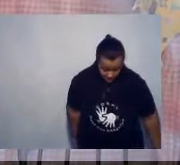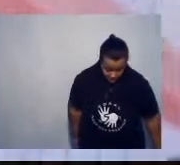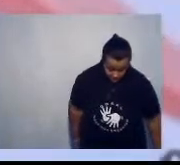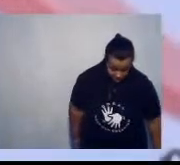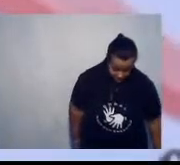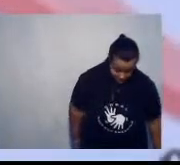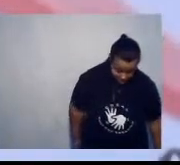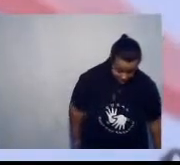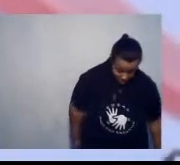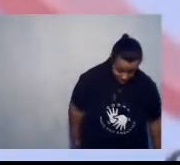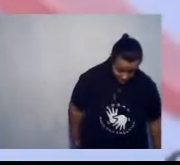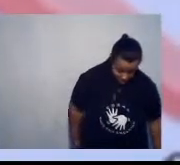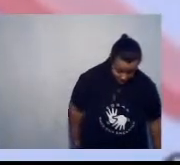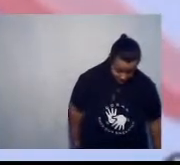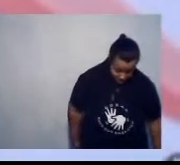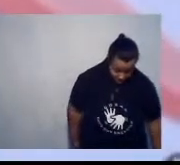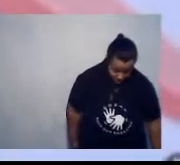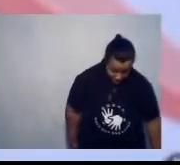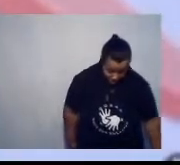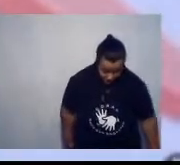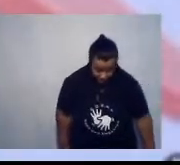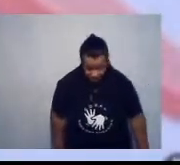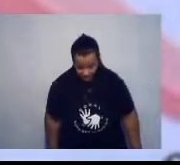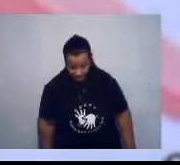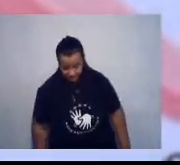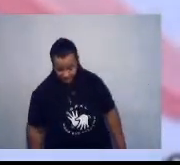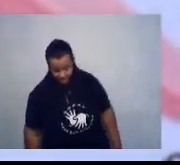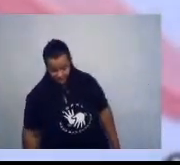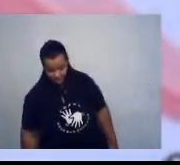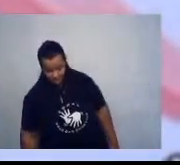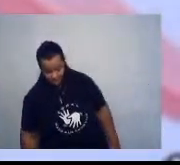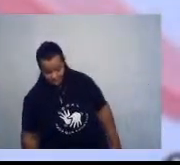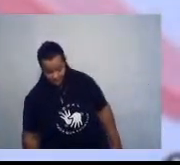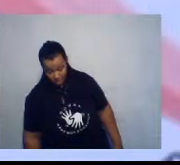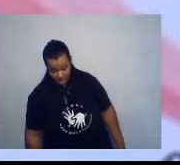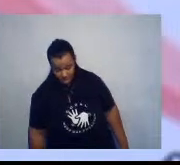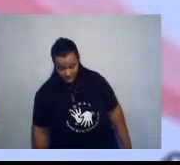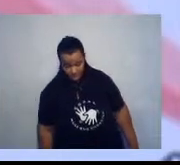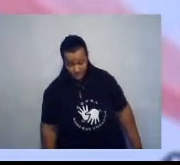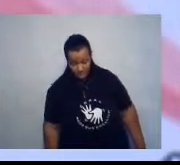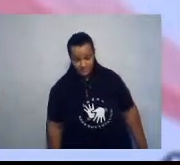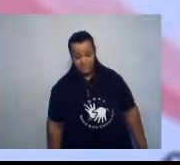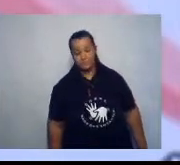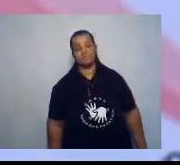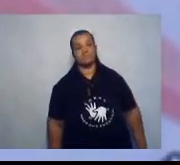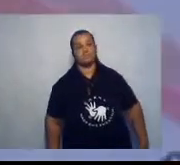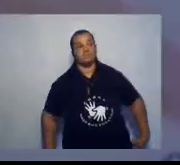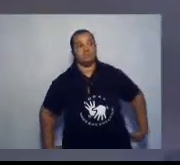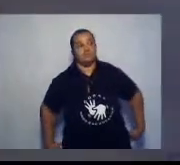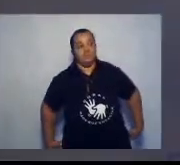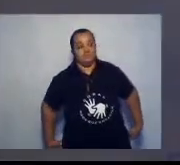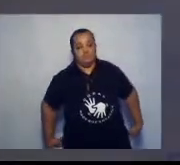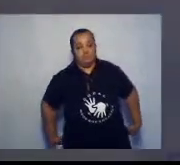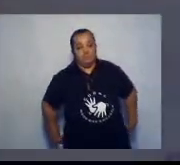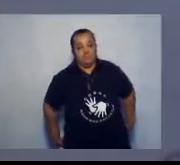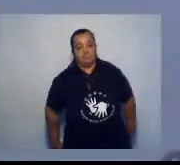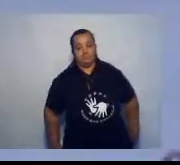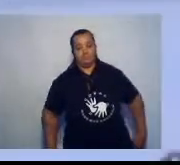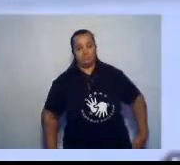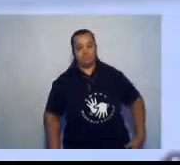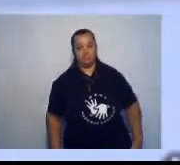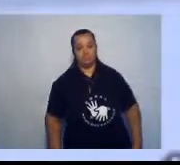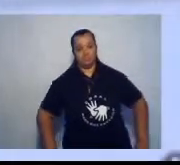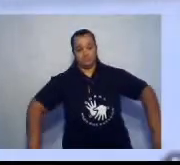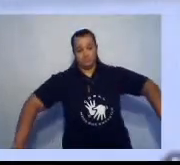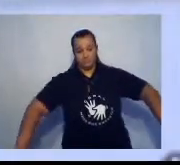reta final da nossa apresentação, da nossa live, porque a festa vai continuar. Nós temos outras atrações ainda hoje, tá? Então queremos